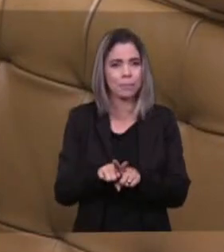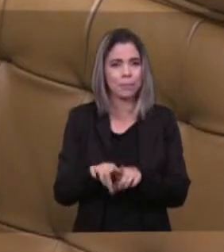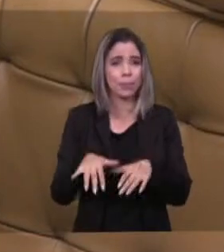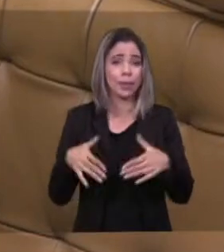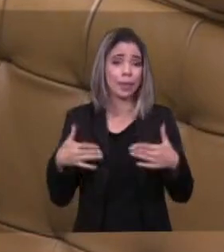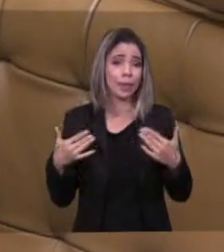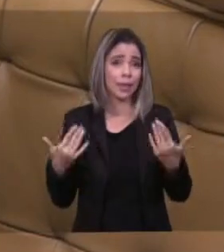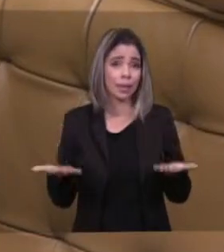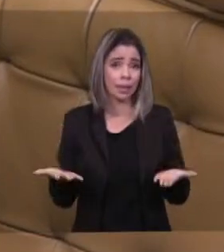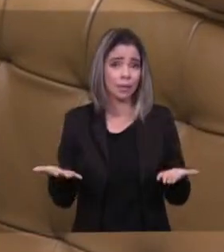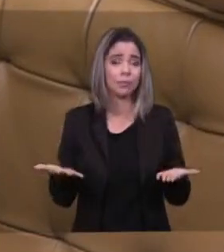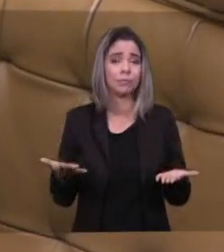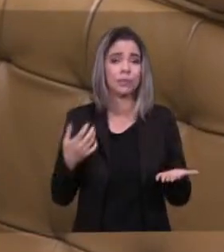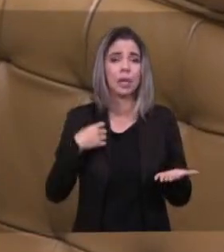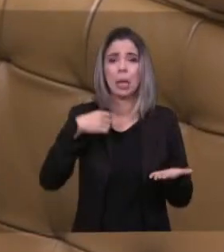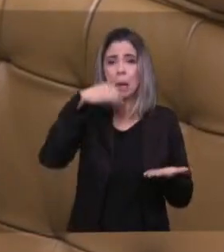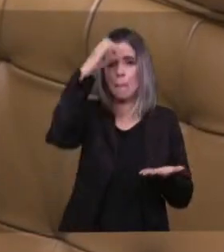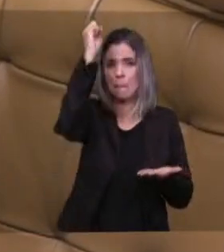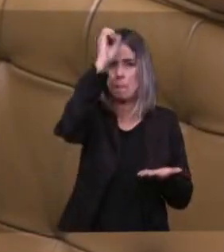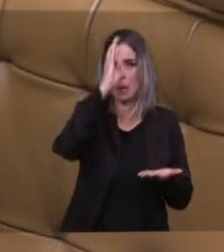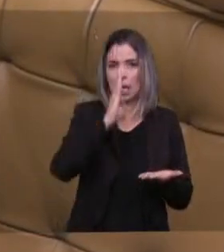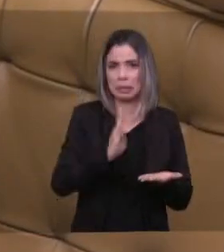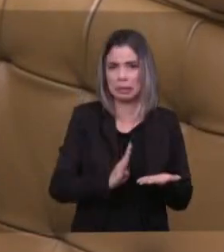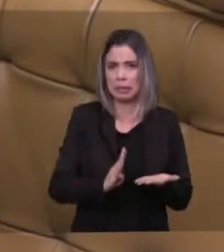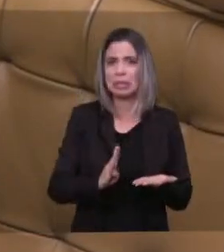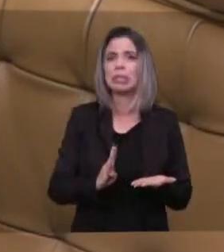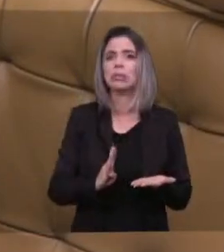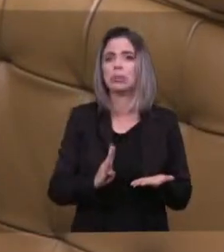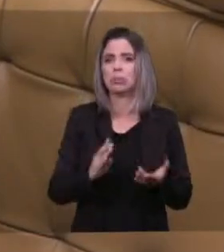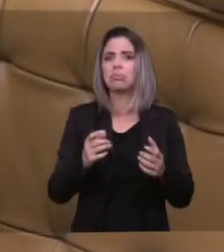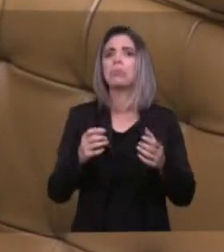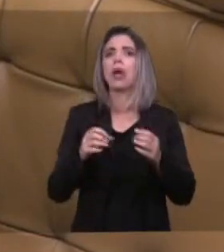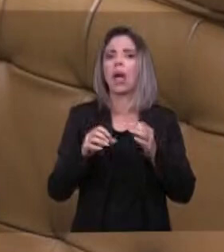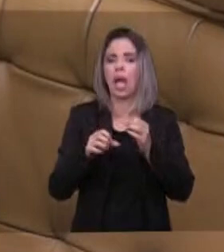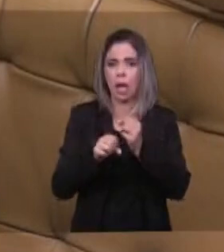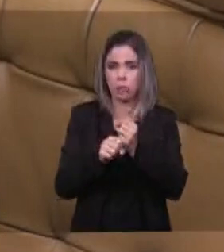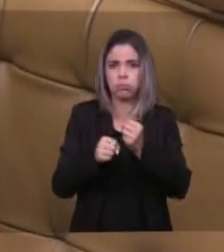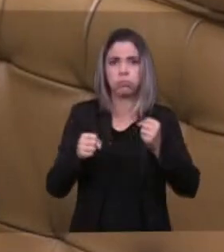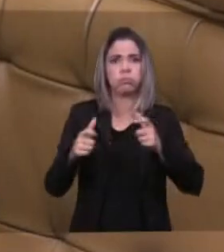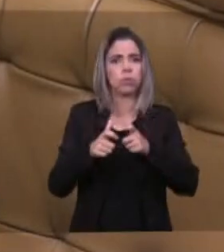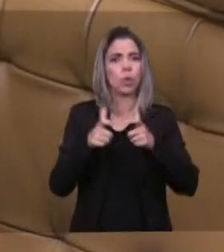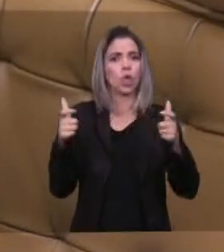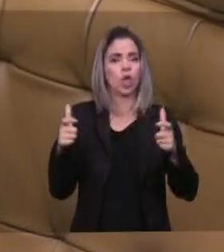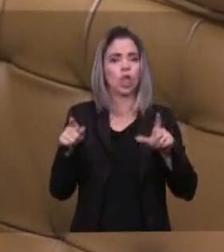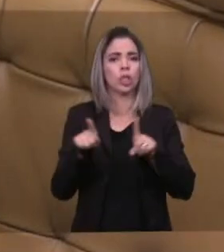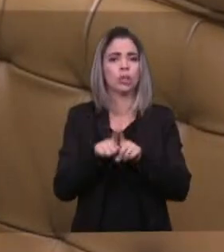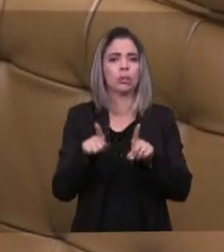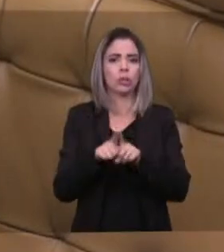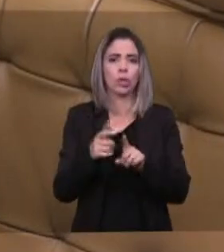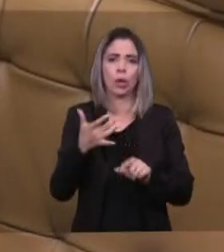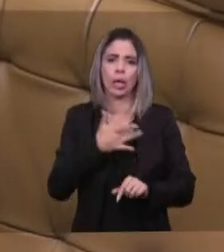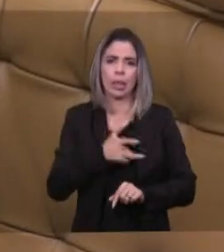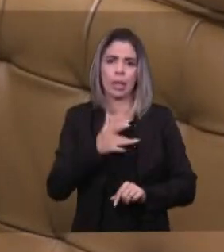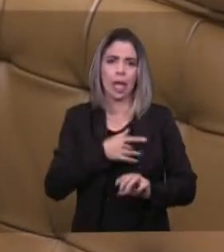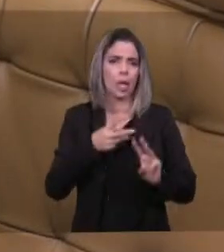Esse Brasilzão que se encontra lá. Garimpeiros miseráveis e índios miseráveis.